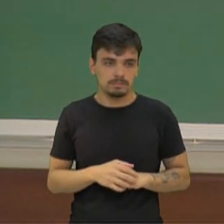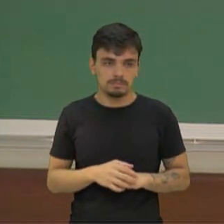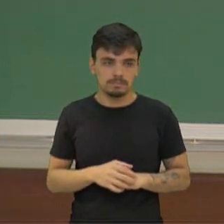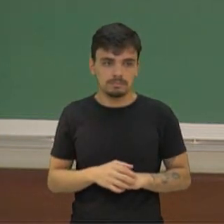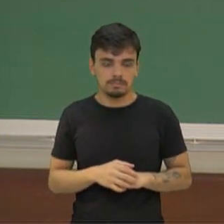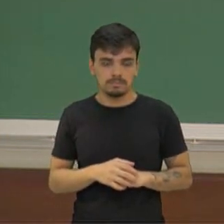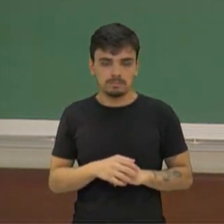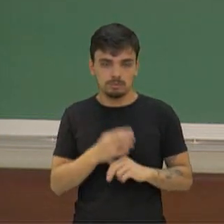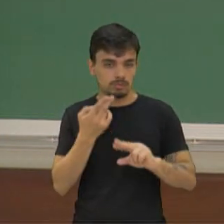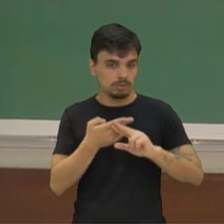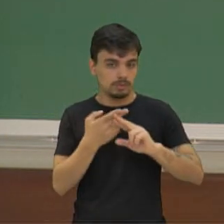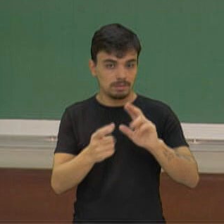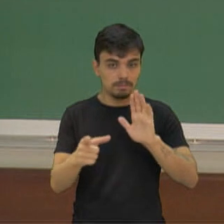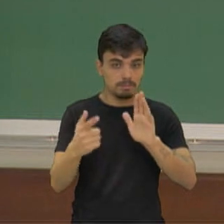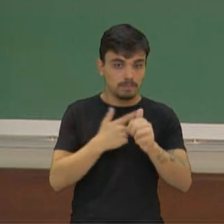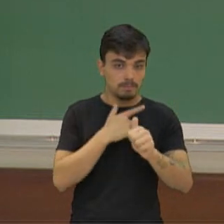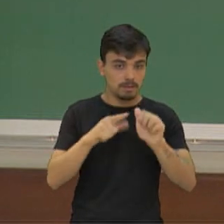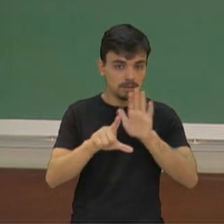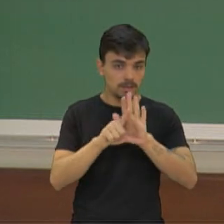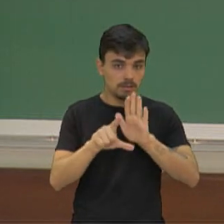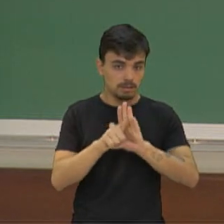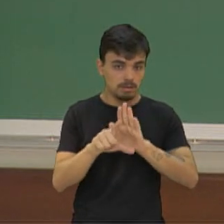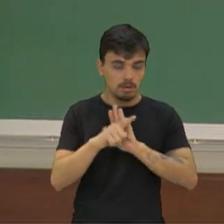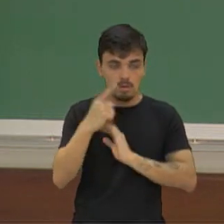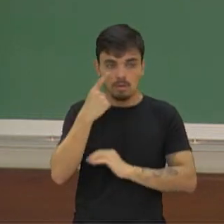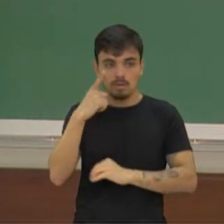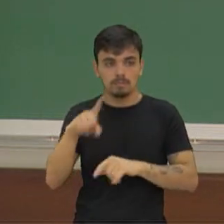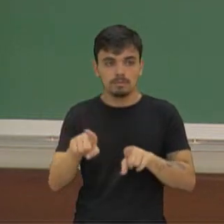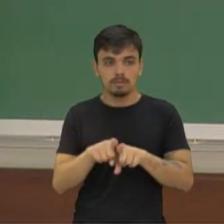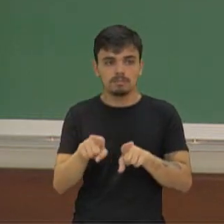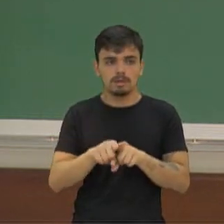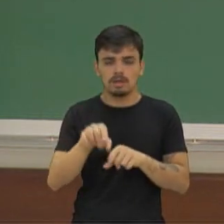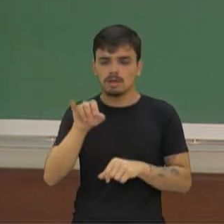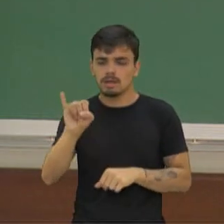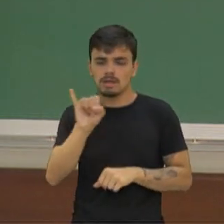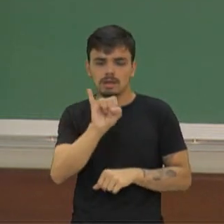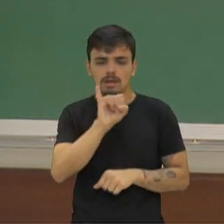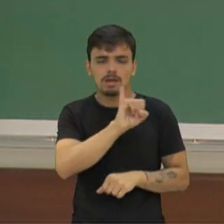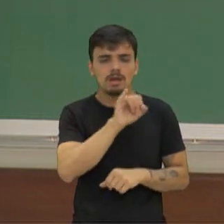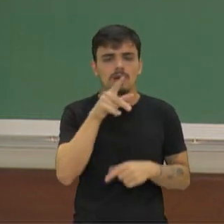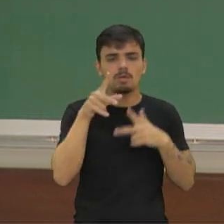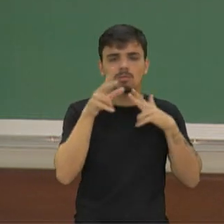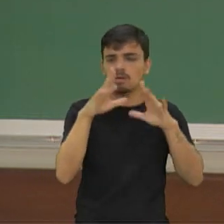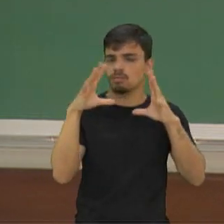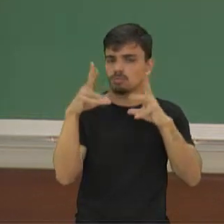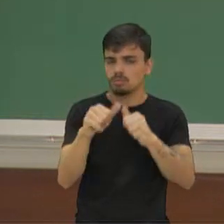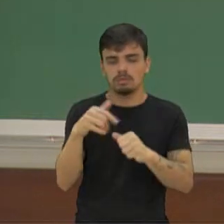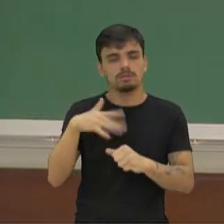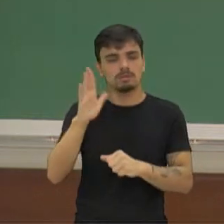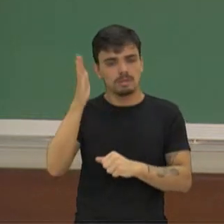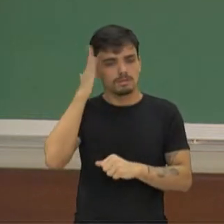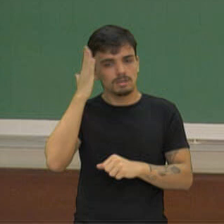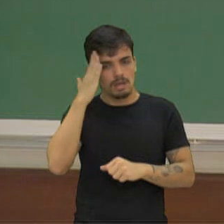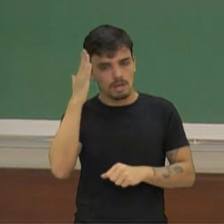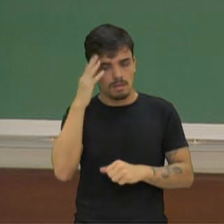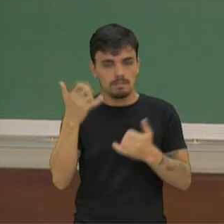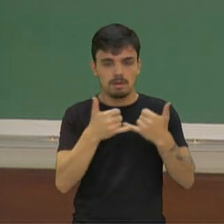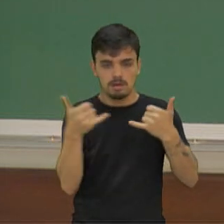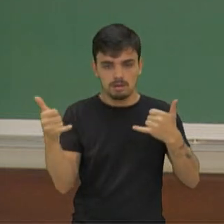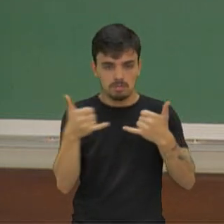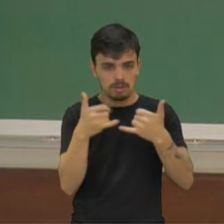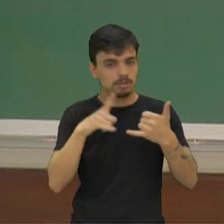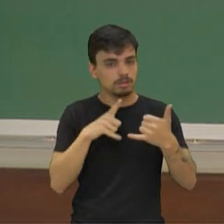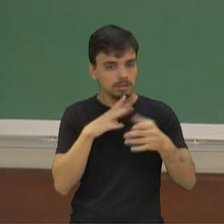Ohm. A corrente I é a mesma em todos, então eu já sei a corrente que passa aqui, no resistor. A corrente